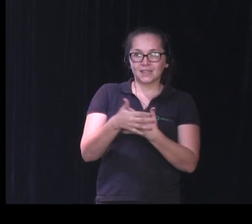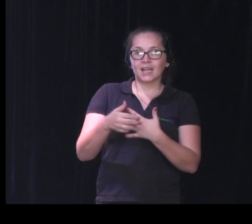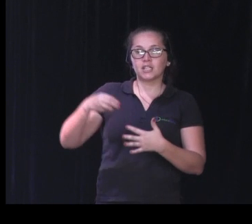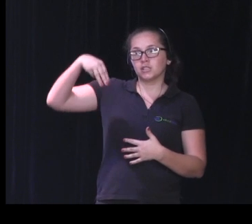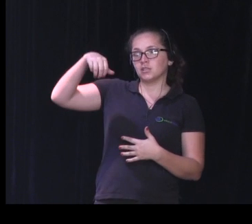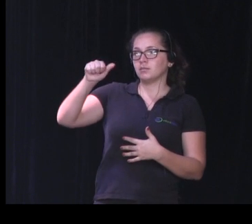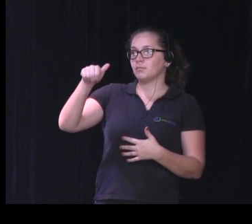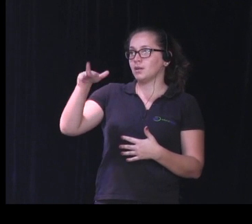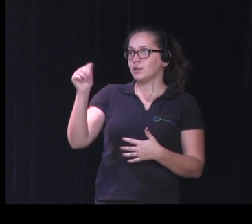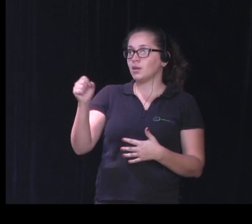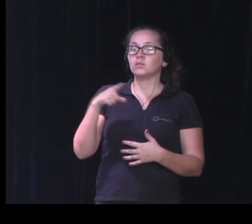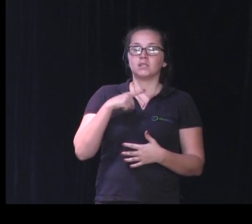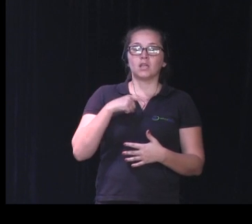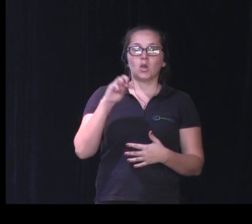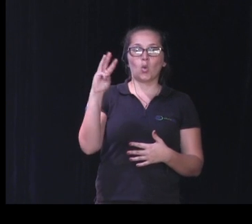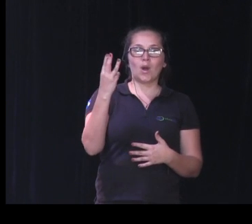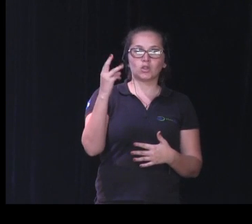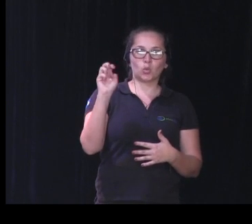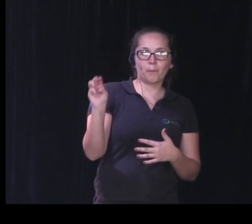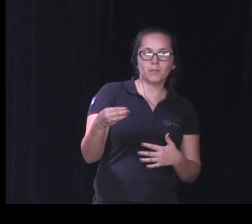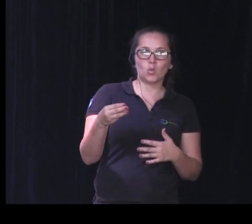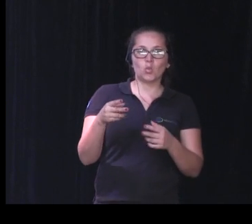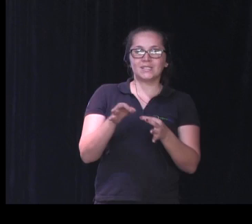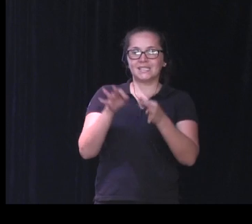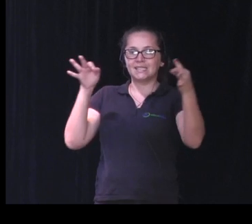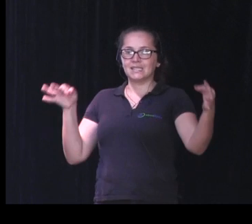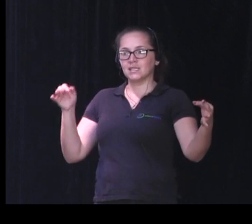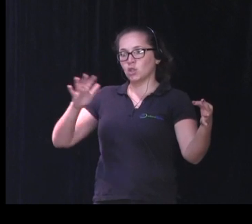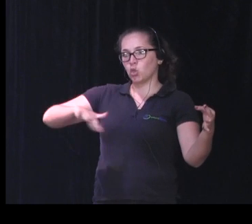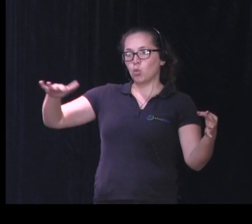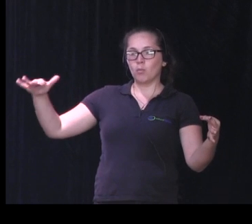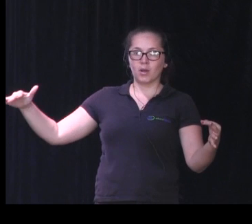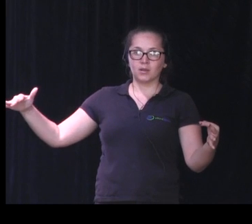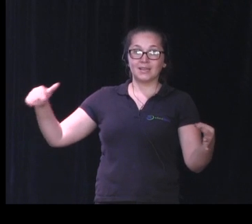Vejam que a cidade de Manaus está a 4.000 quilômetros do mar.